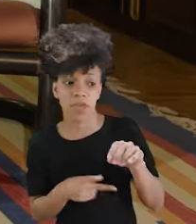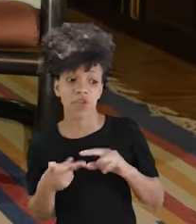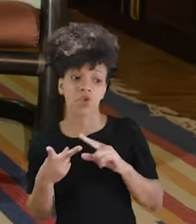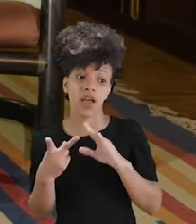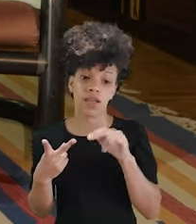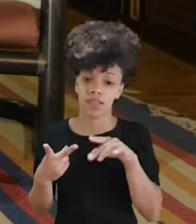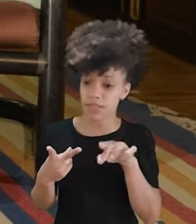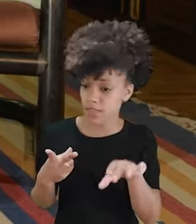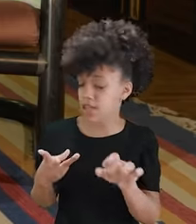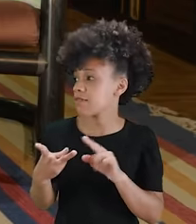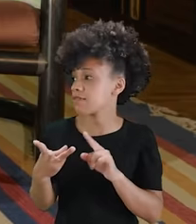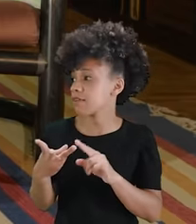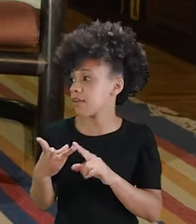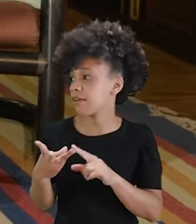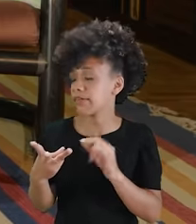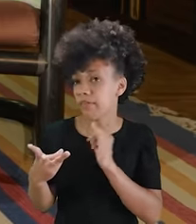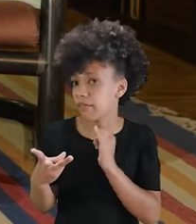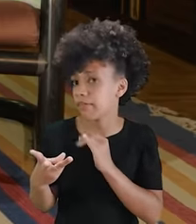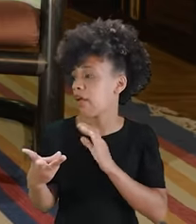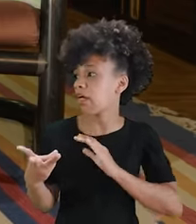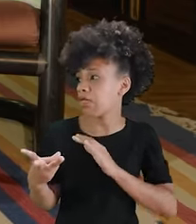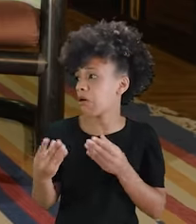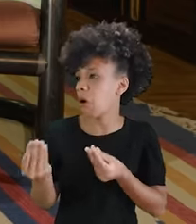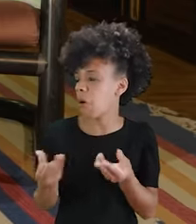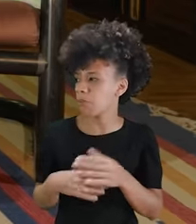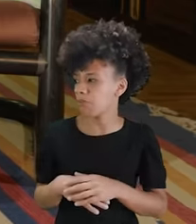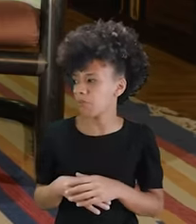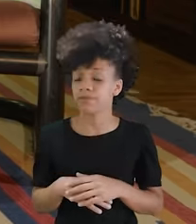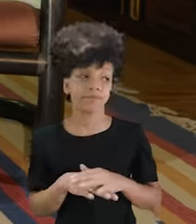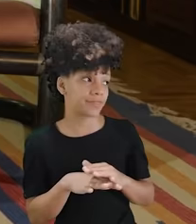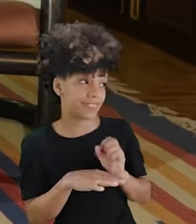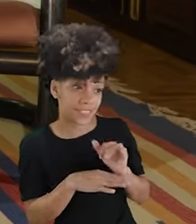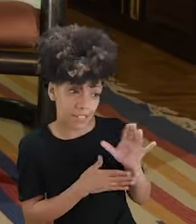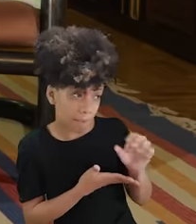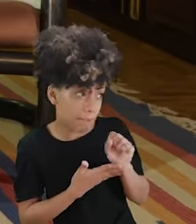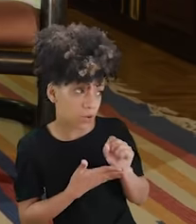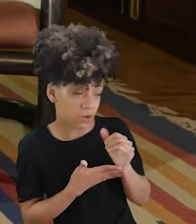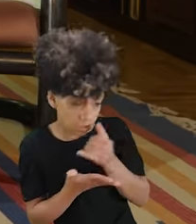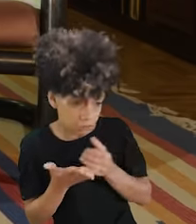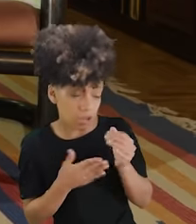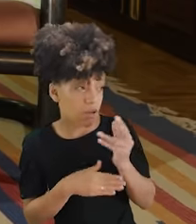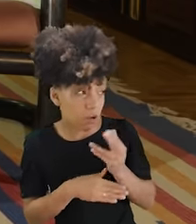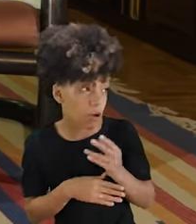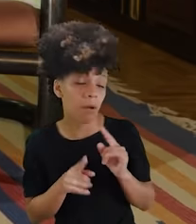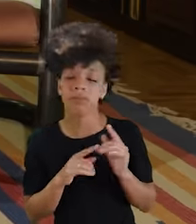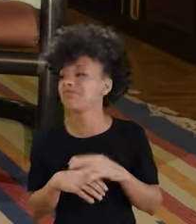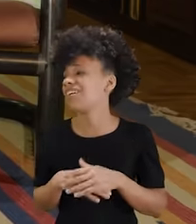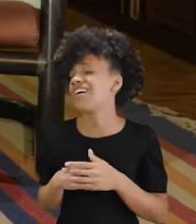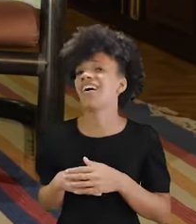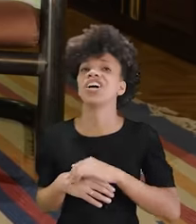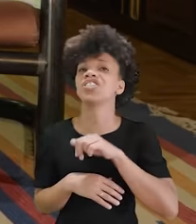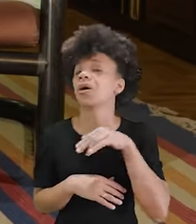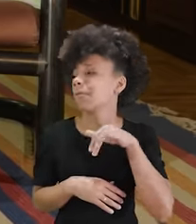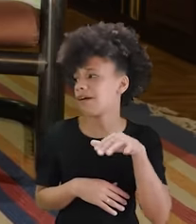Filipino tem um canadense tem um italiano Qual que é a lei que rege o navio é pegou droga é tirado do nasce